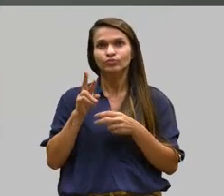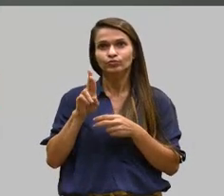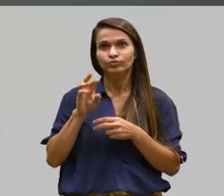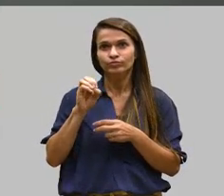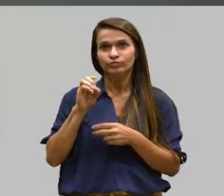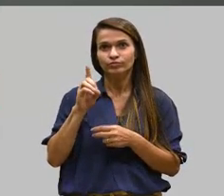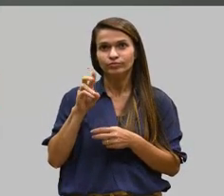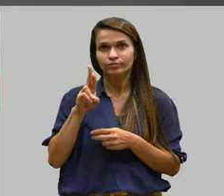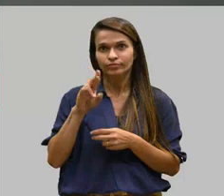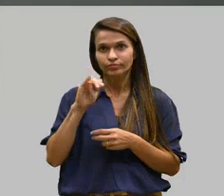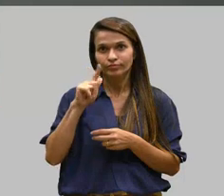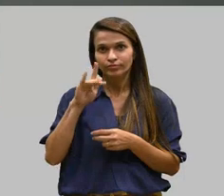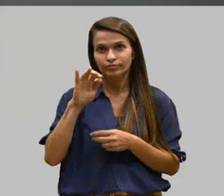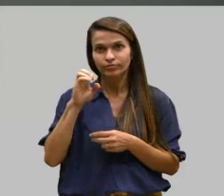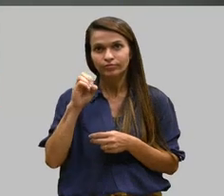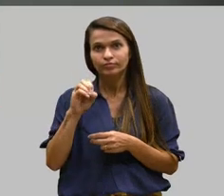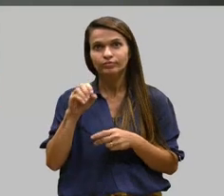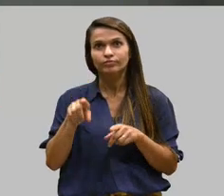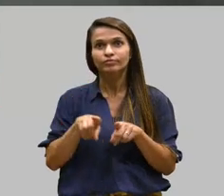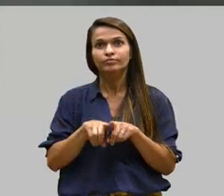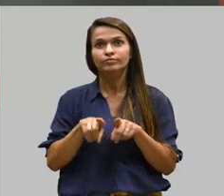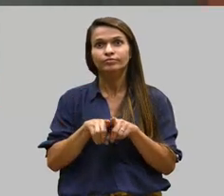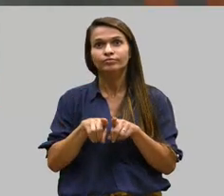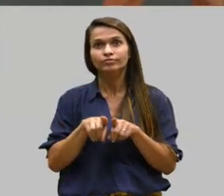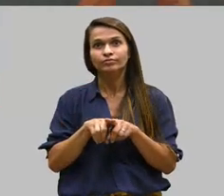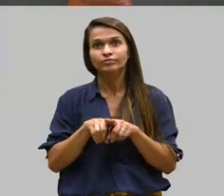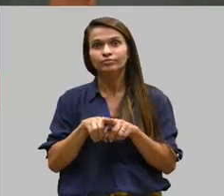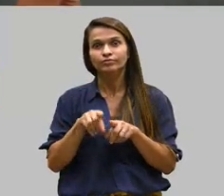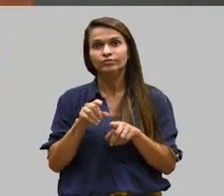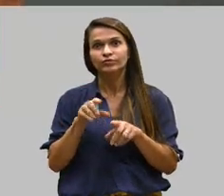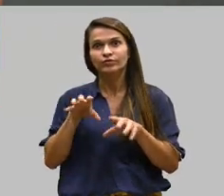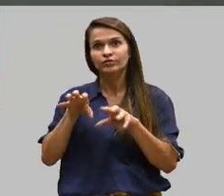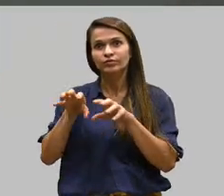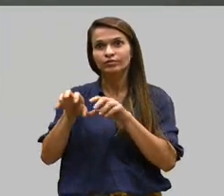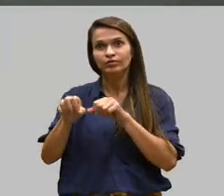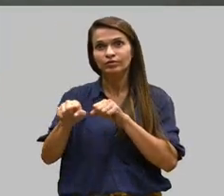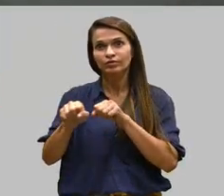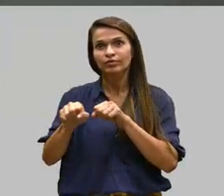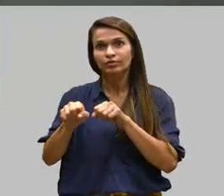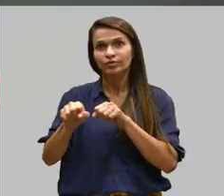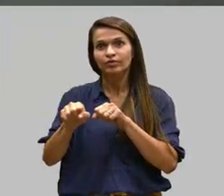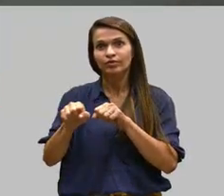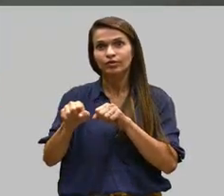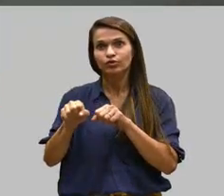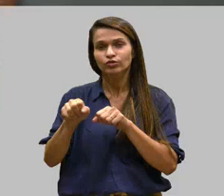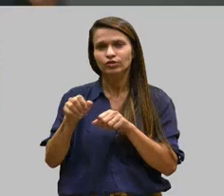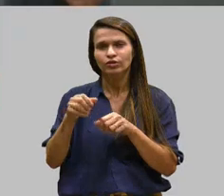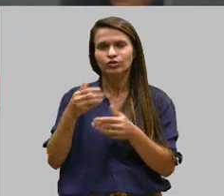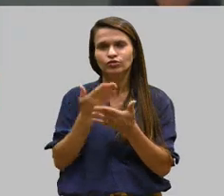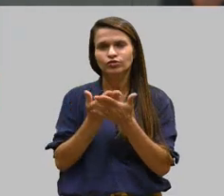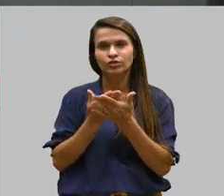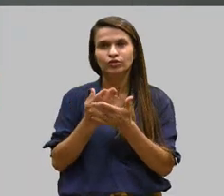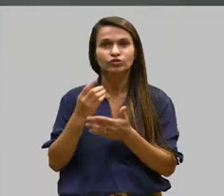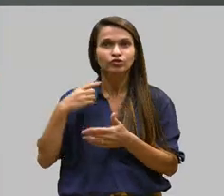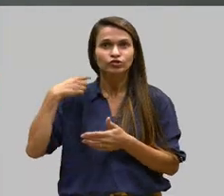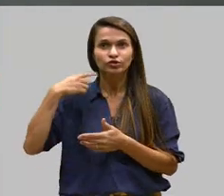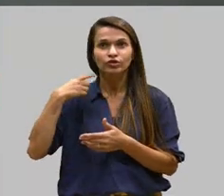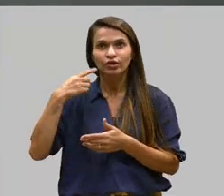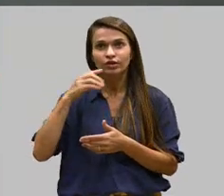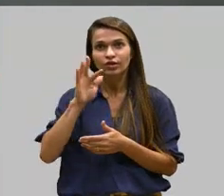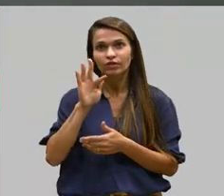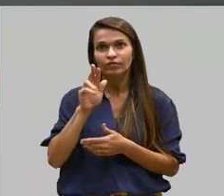intercambista né ele fez o intercâmbio na Argentina Ele formou ele era na ocasião estudante de direito da Fumec e